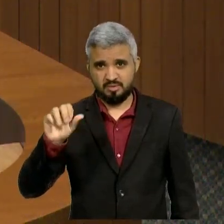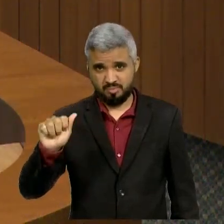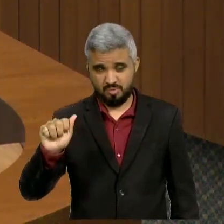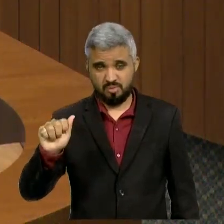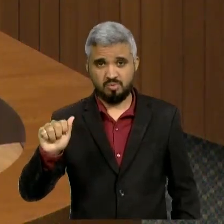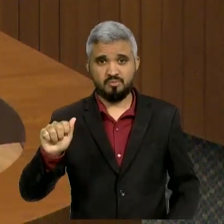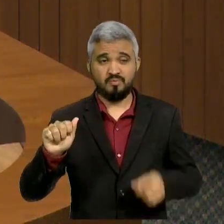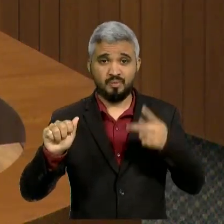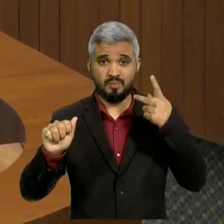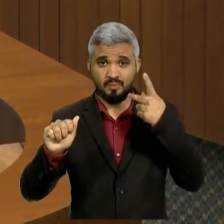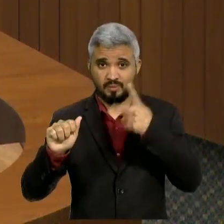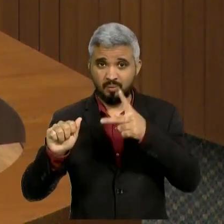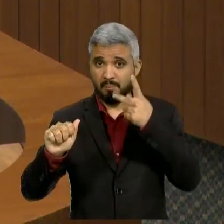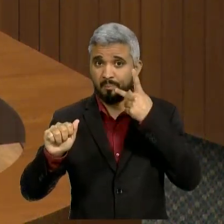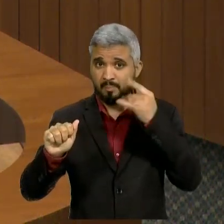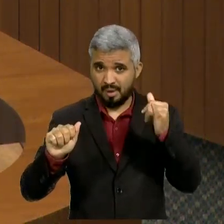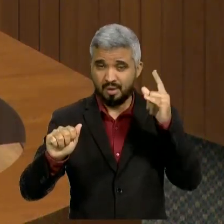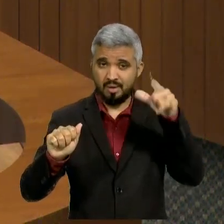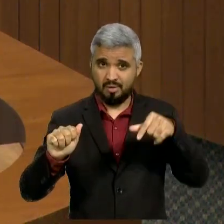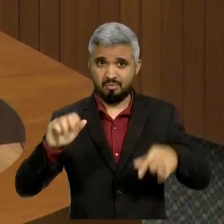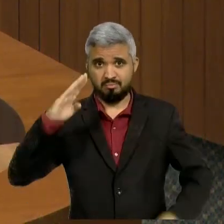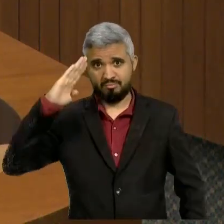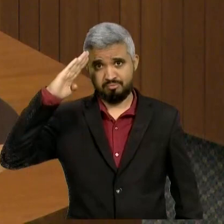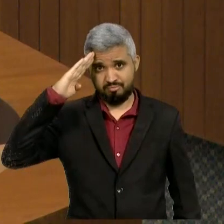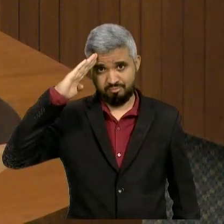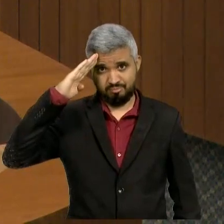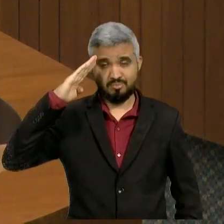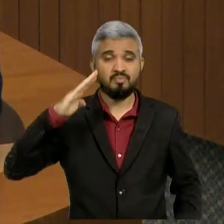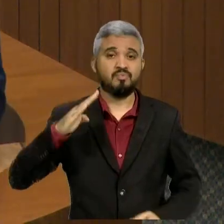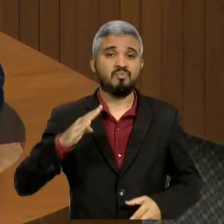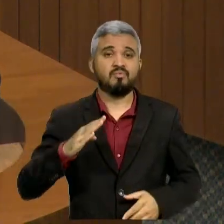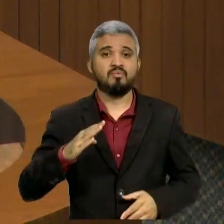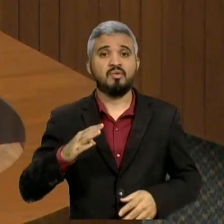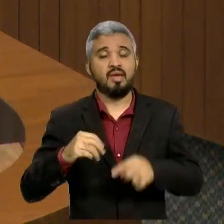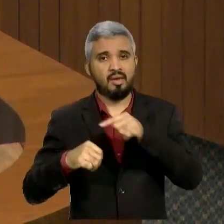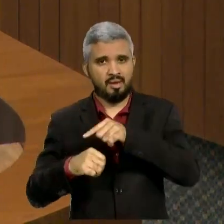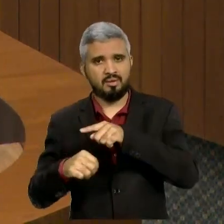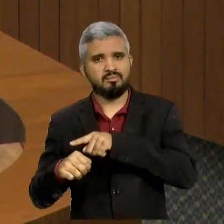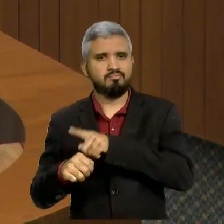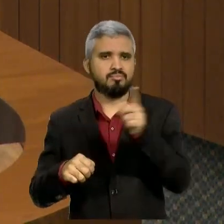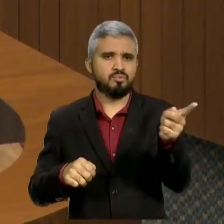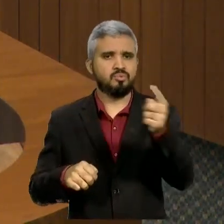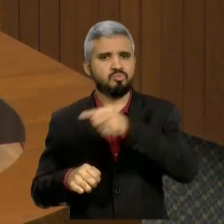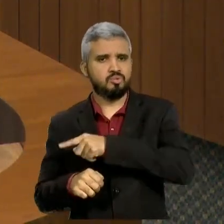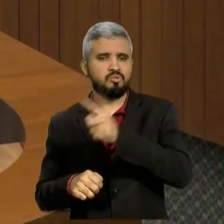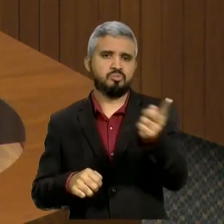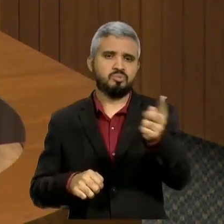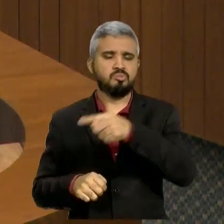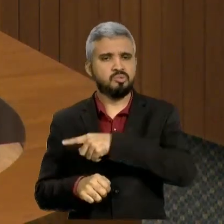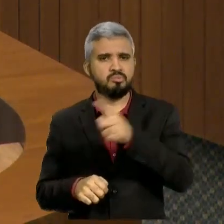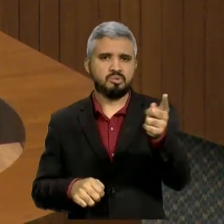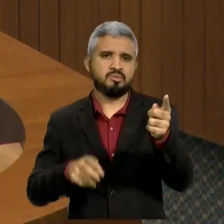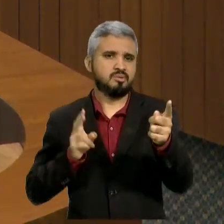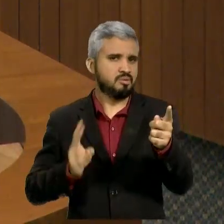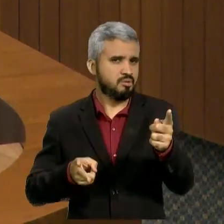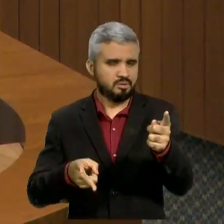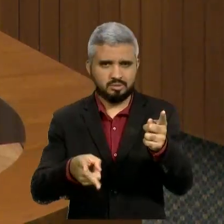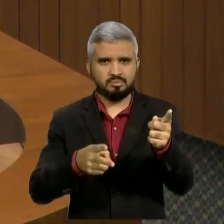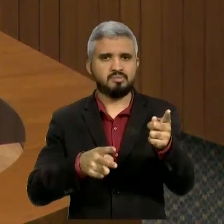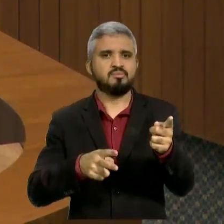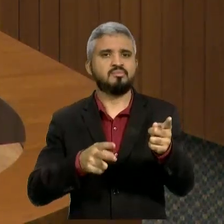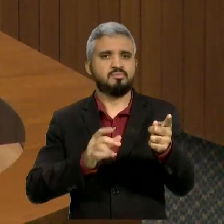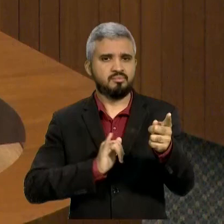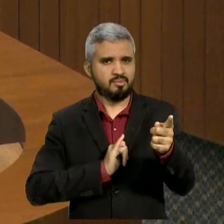colocado um tempinho ela sai de de São Luís vai lá atender atende muito bem Tem inclusive fila para ela